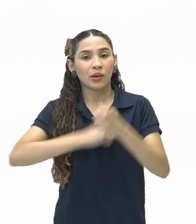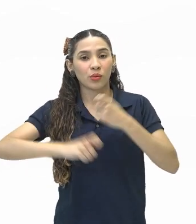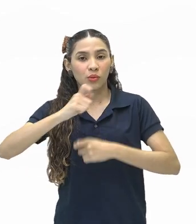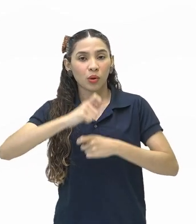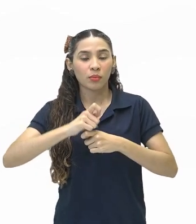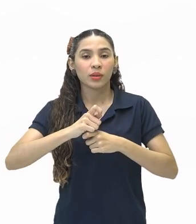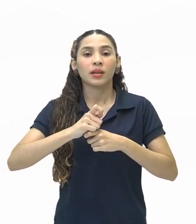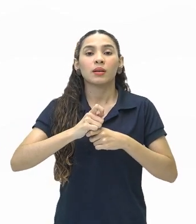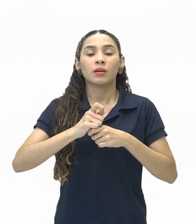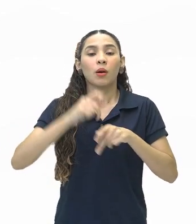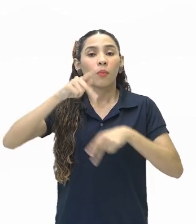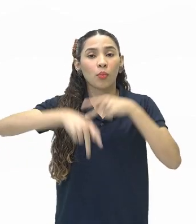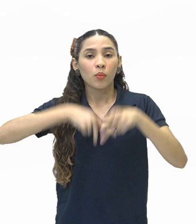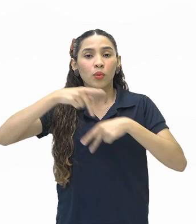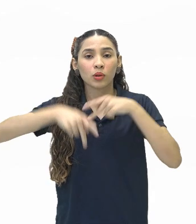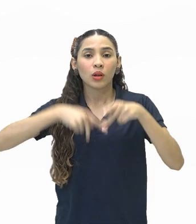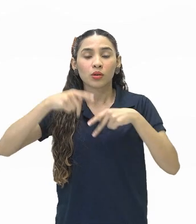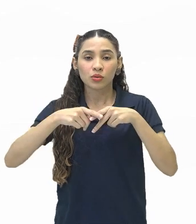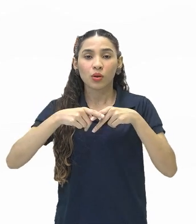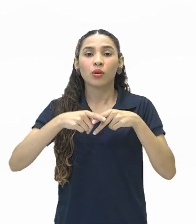socioeconômica de populações